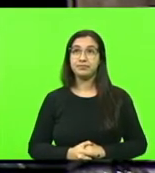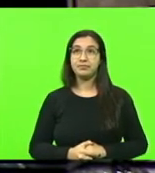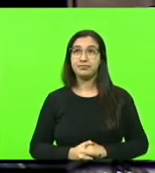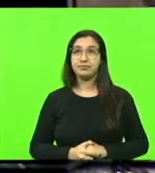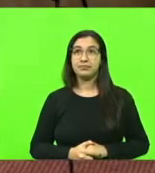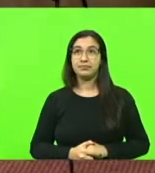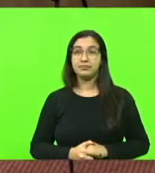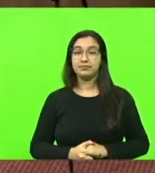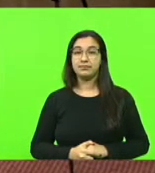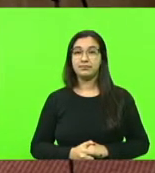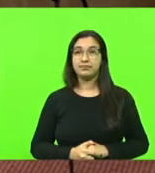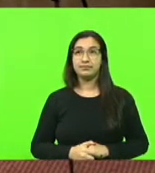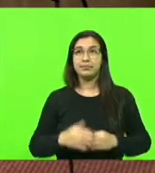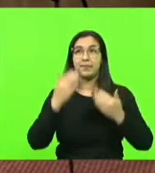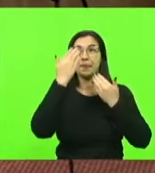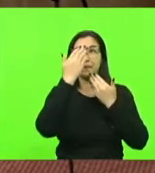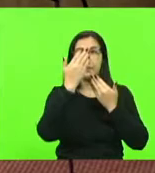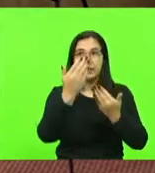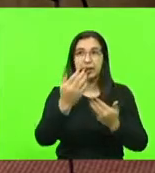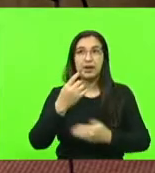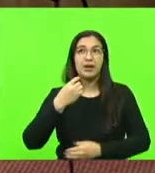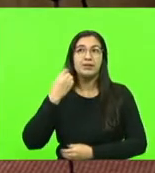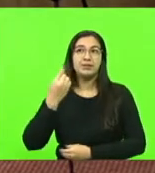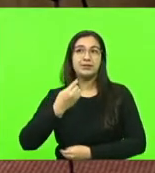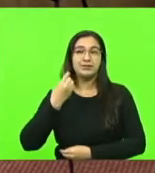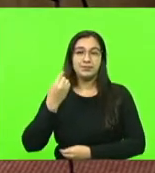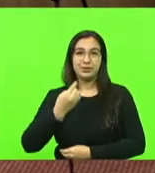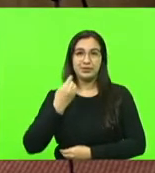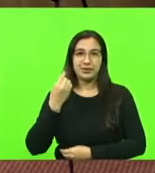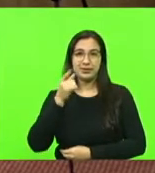Muito obrigado, deputado Laércio.